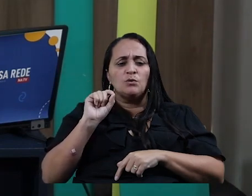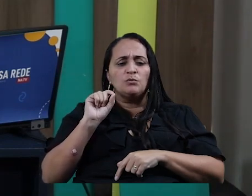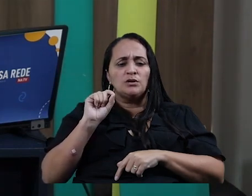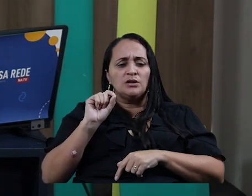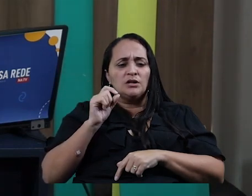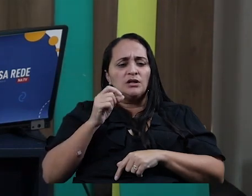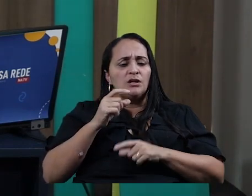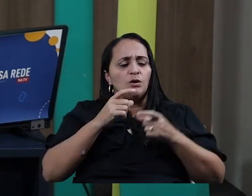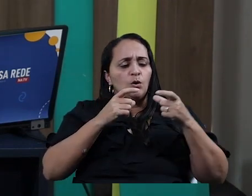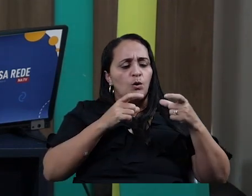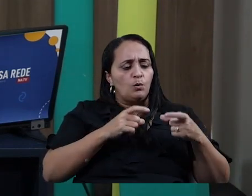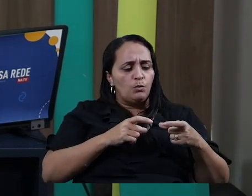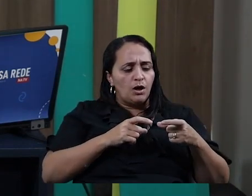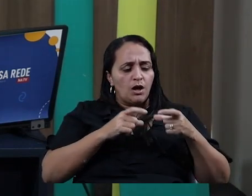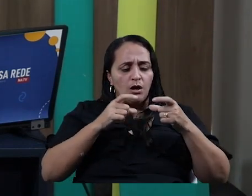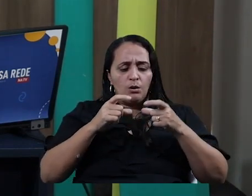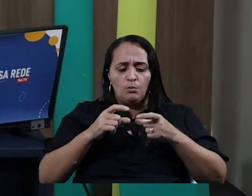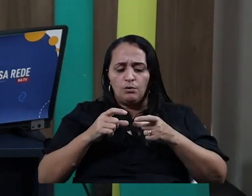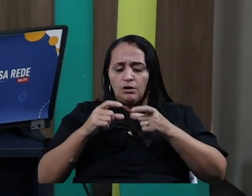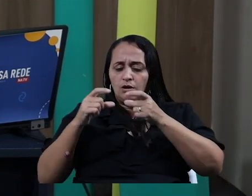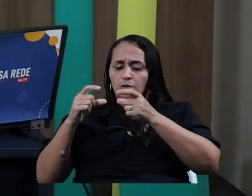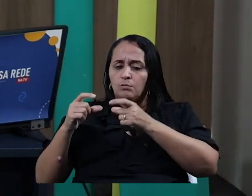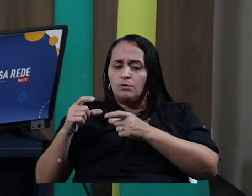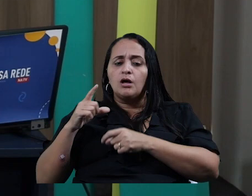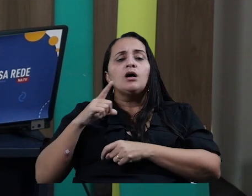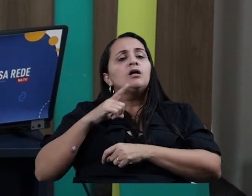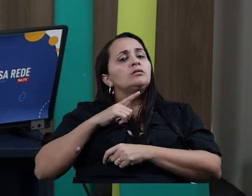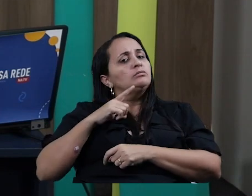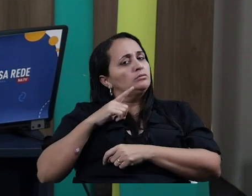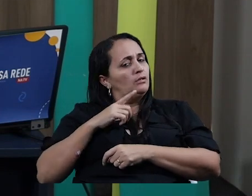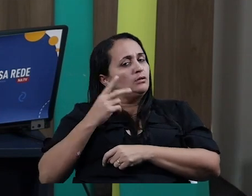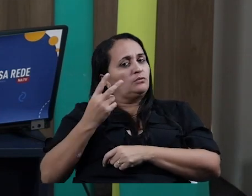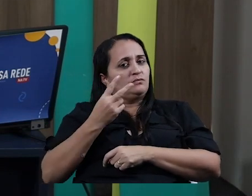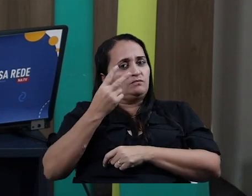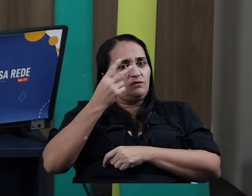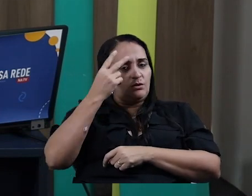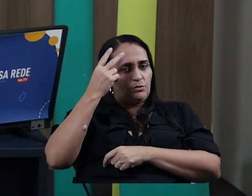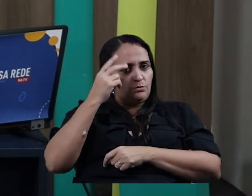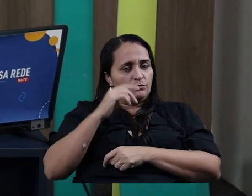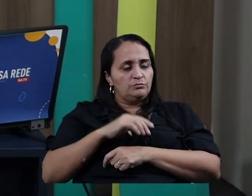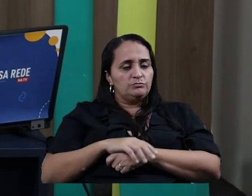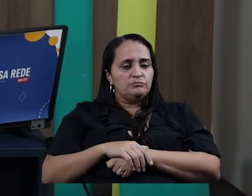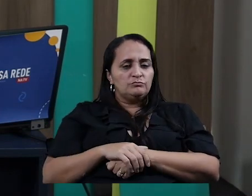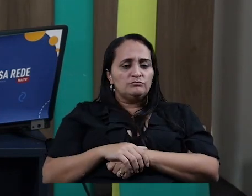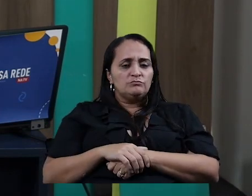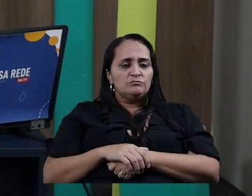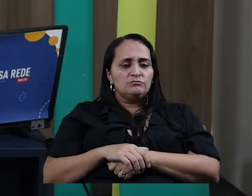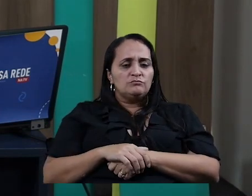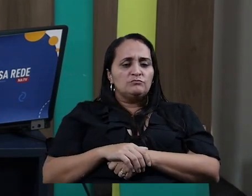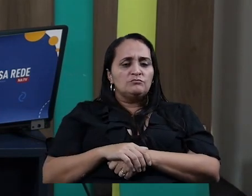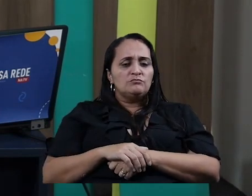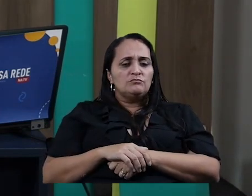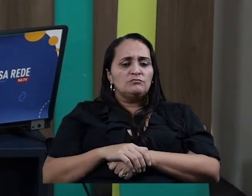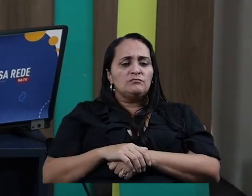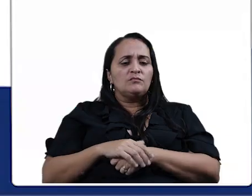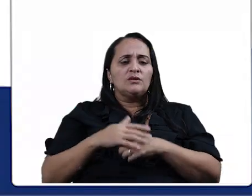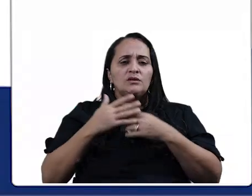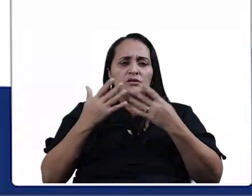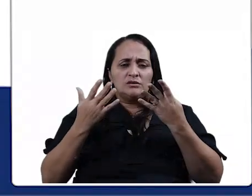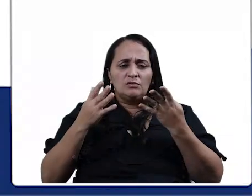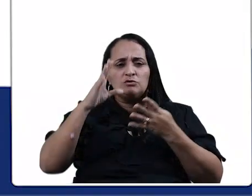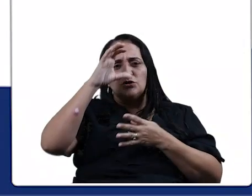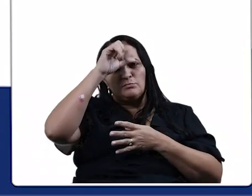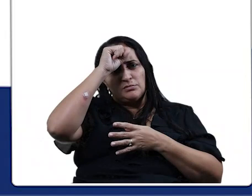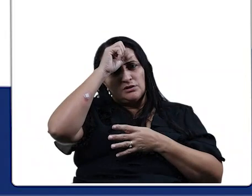cada lugar tem o seu valor. Como a gente aprendeu quando estudamos quadro, valor e lugar, não foi